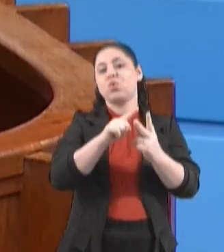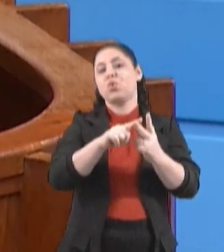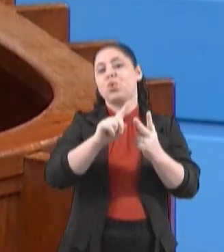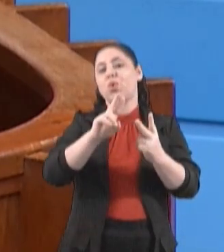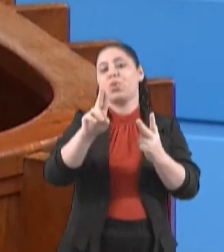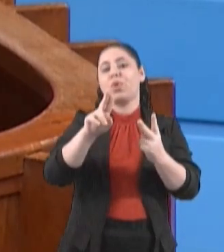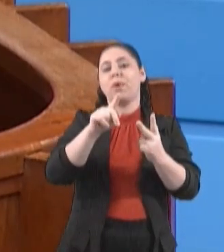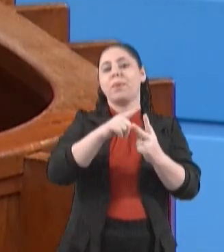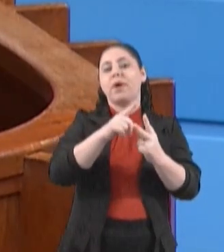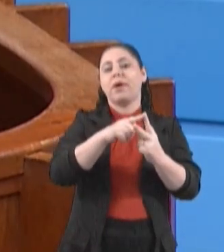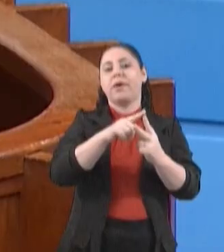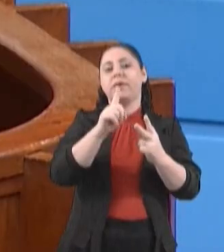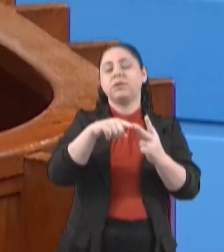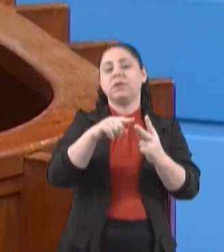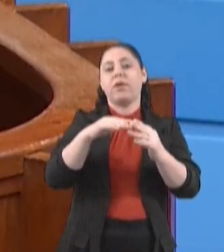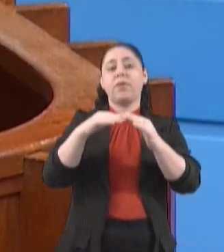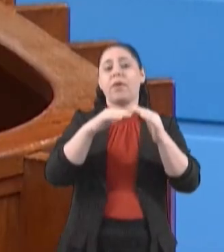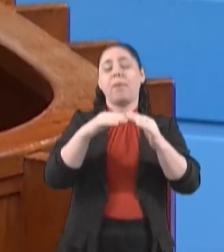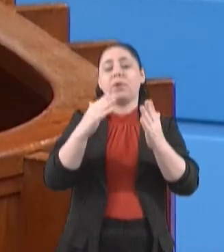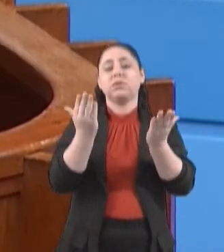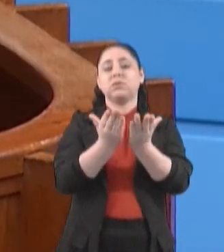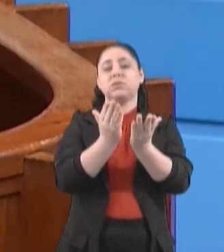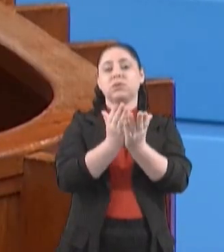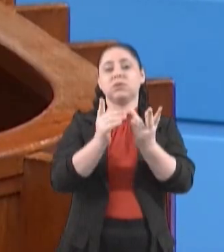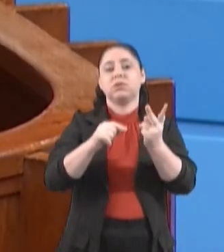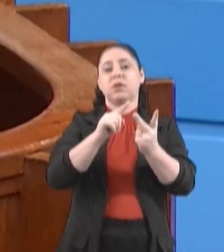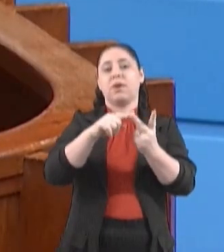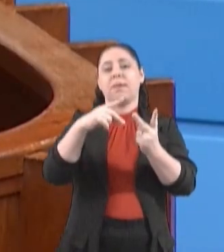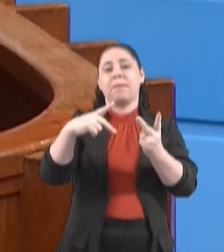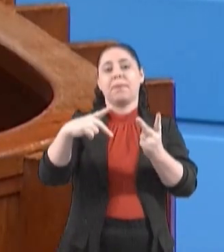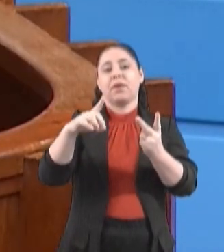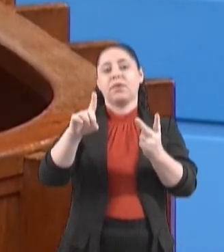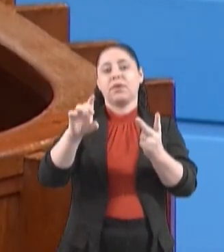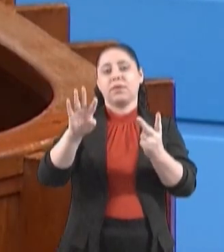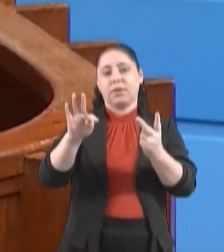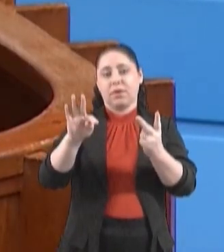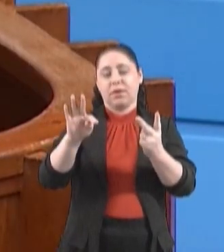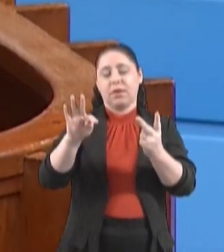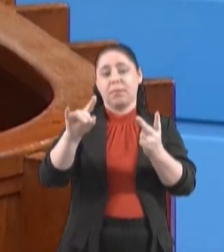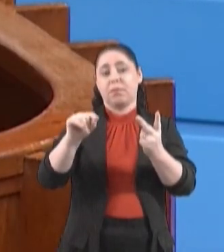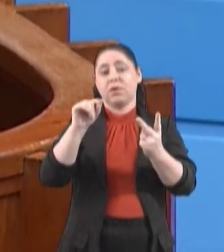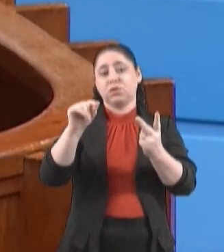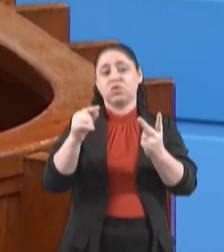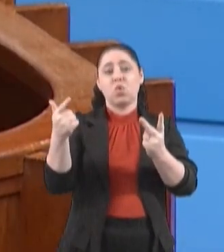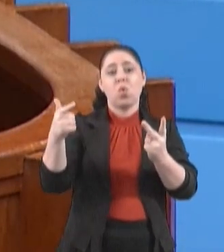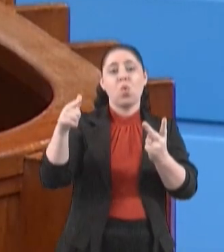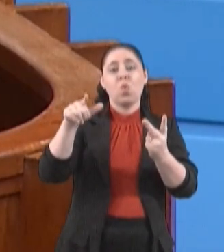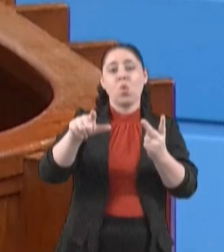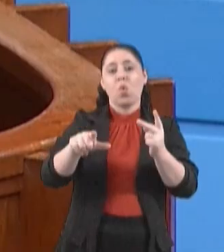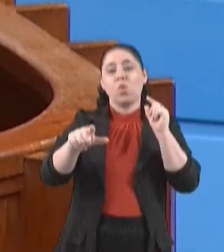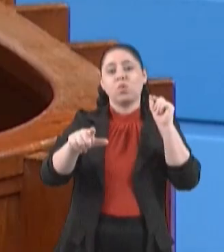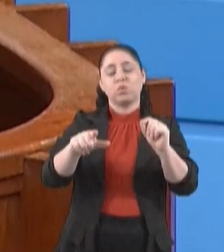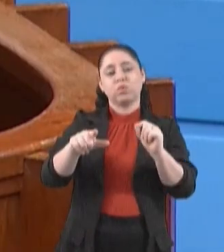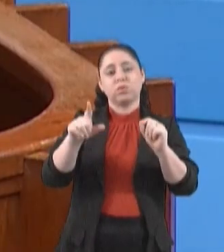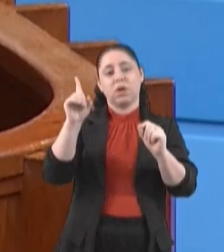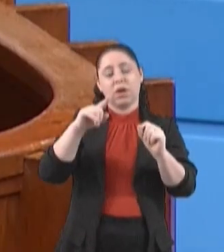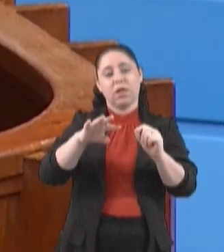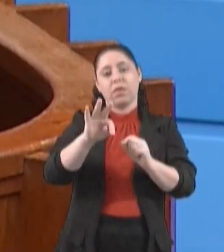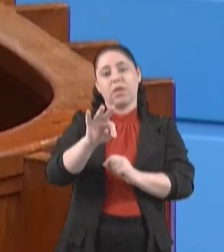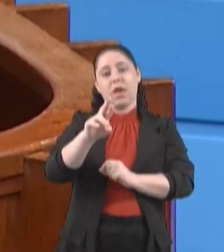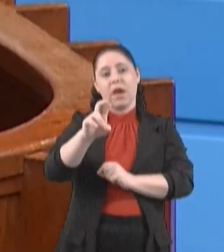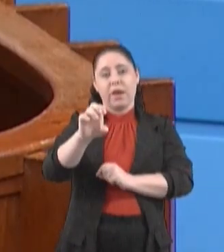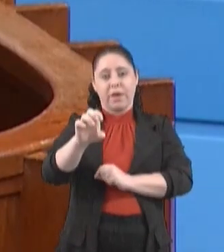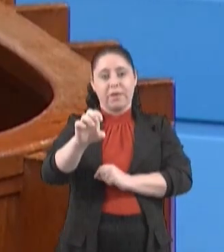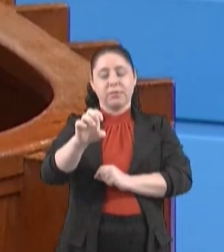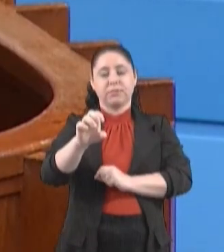pseudo-siglas, que seriam Democracia Cristã e o PDT, para recorrer ao